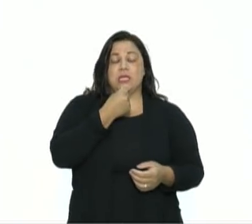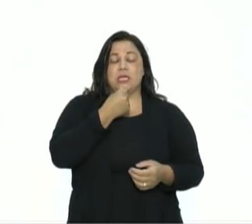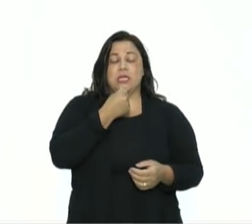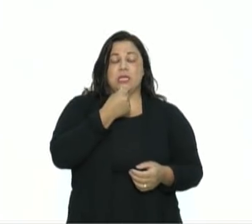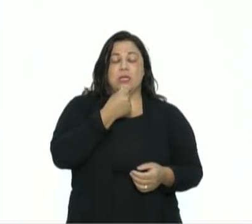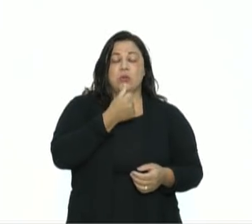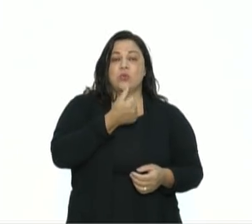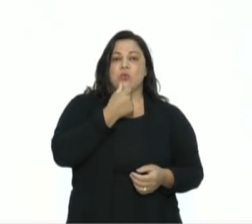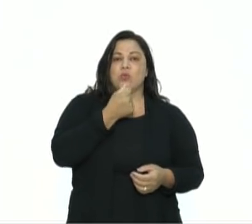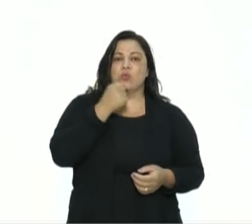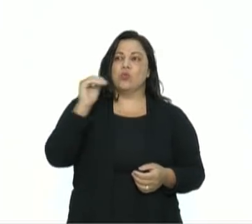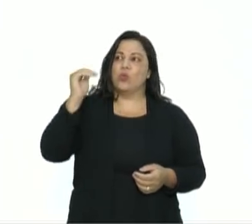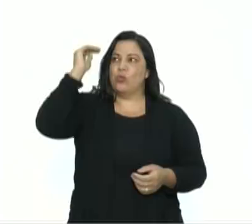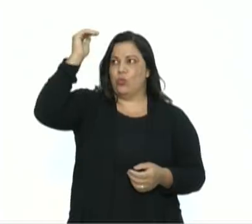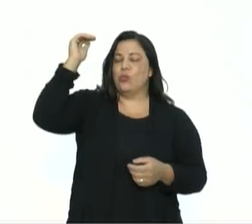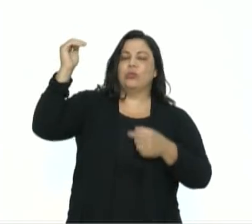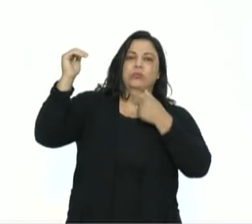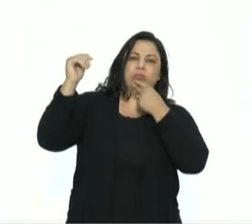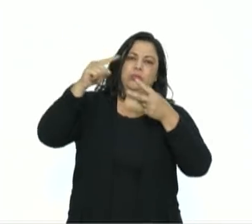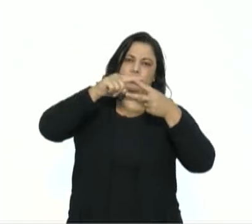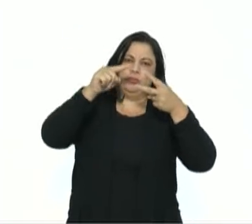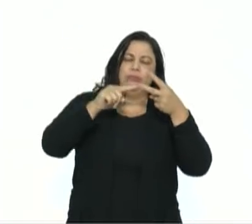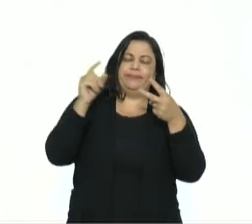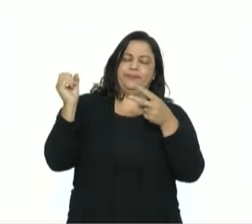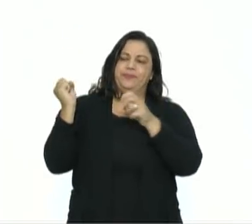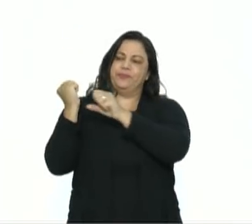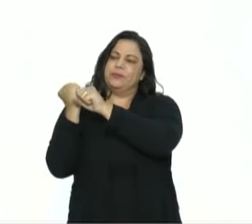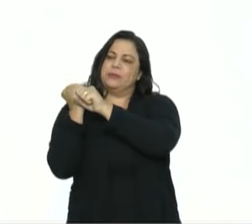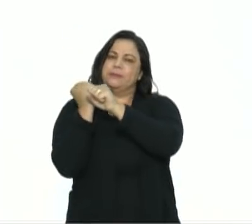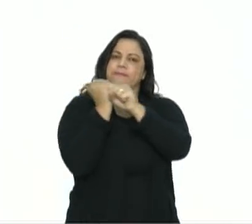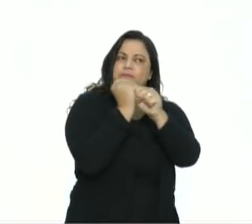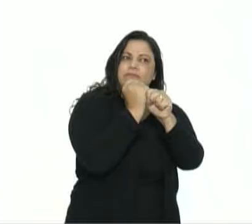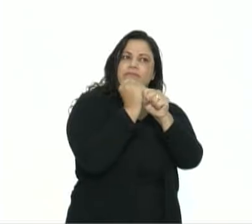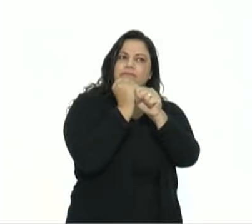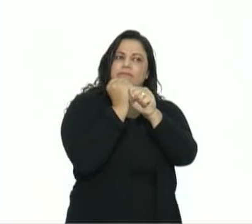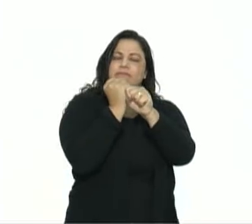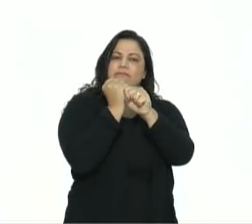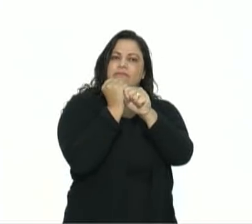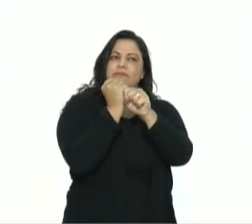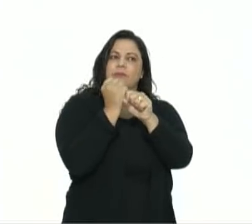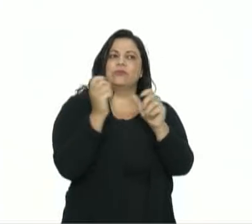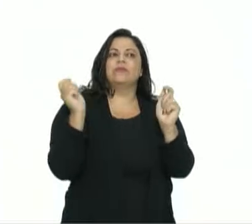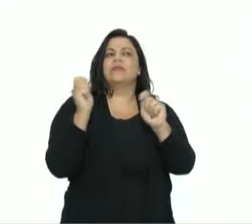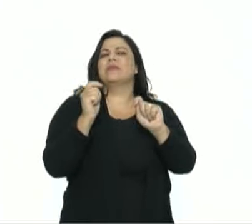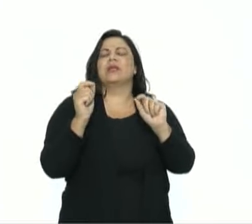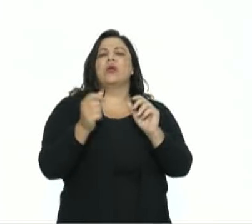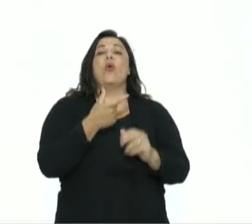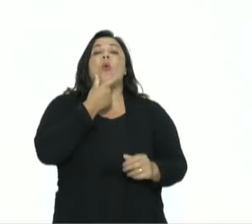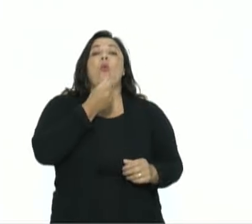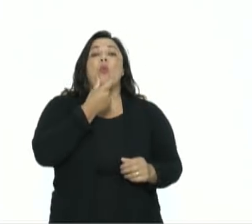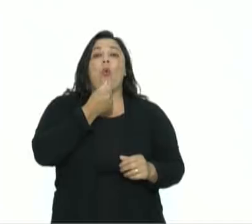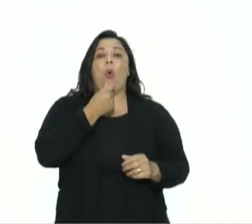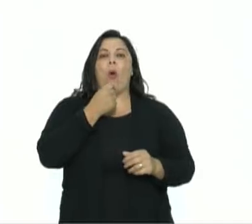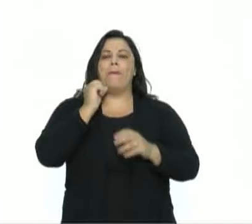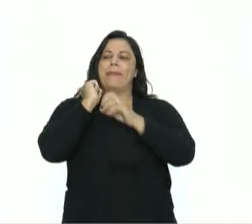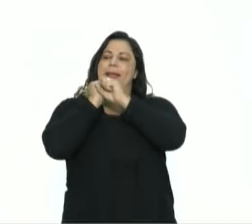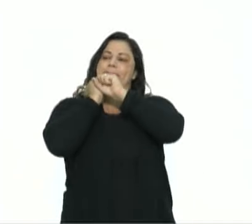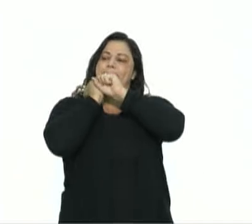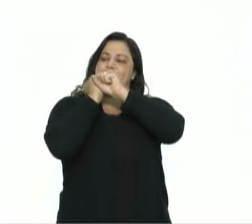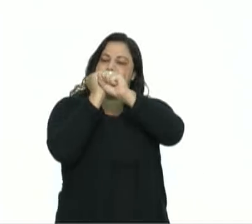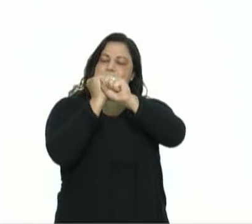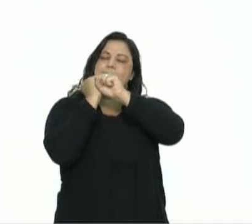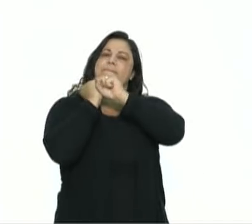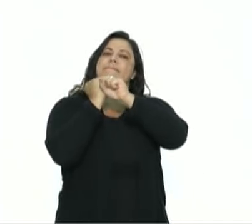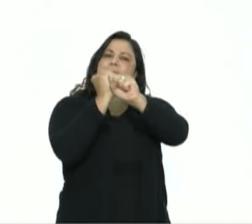metros ao longo de uma estrada plana e horizontal, coberta de gelo, como está aqui. O homem puxa o trenó por meio de uma